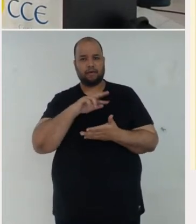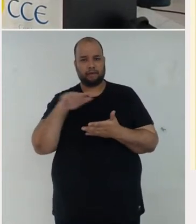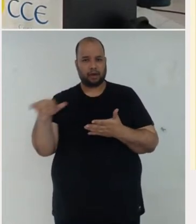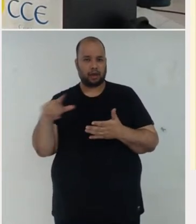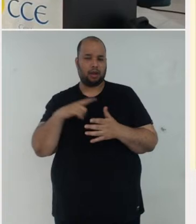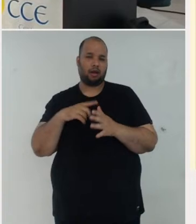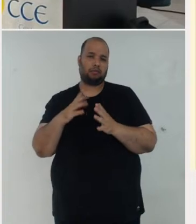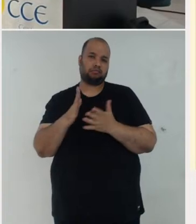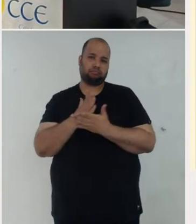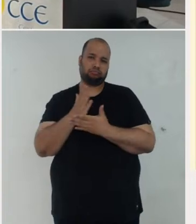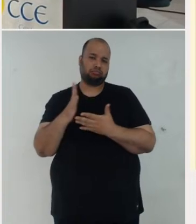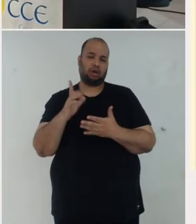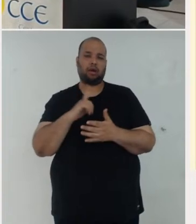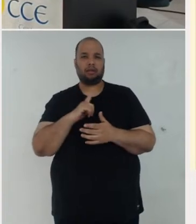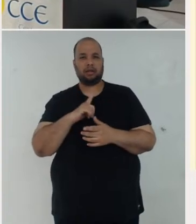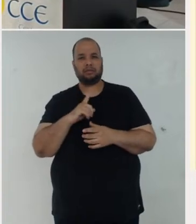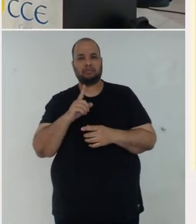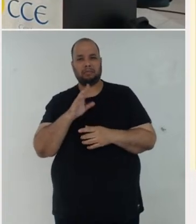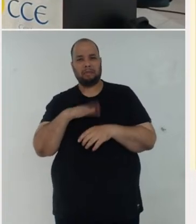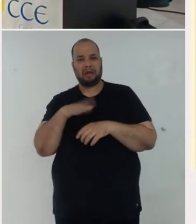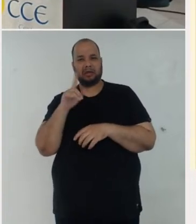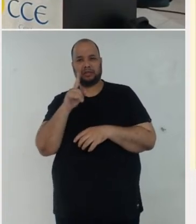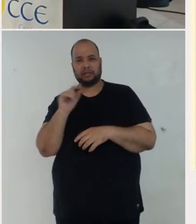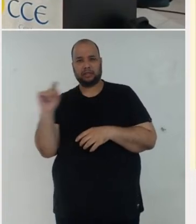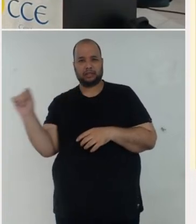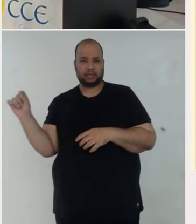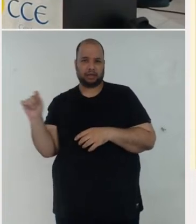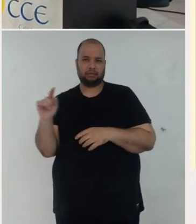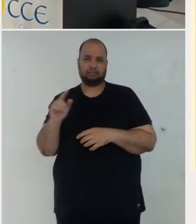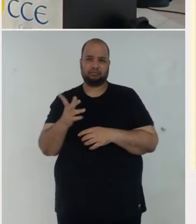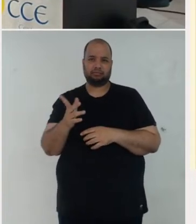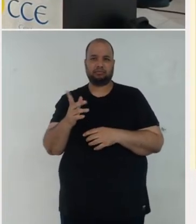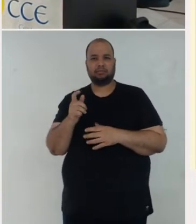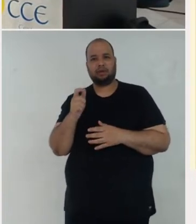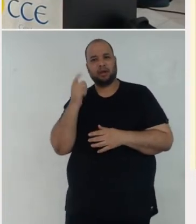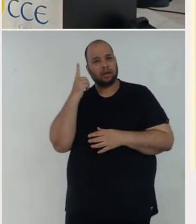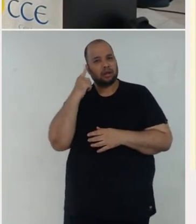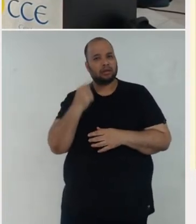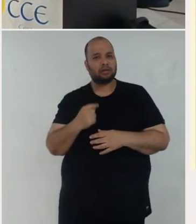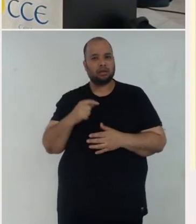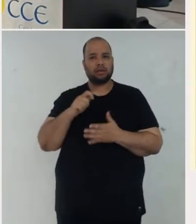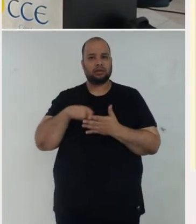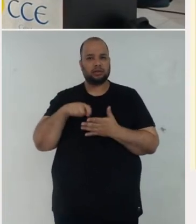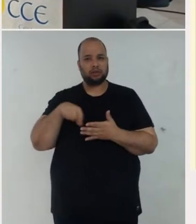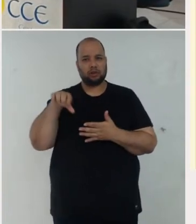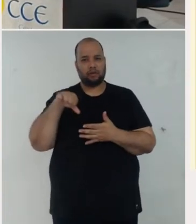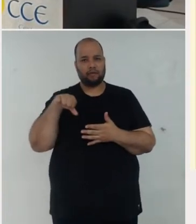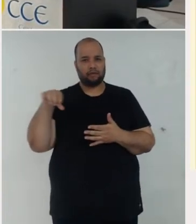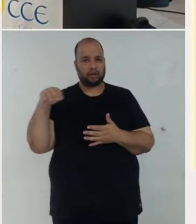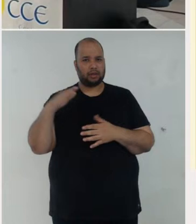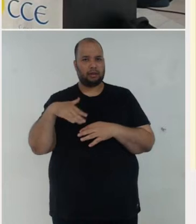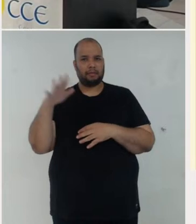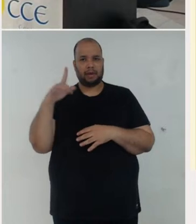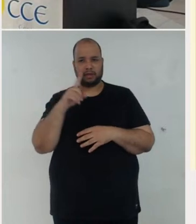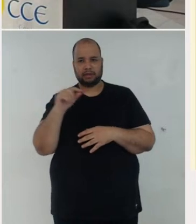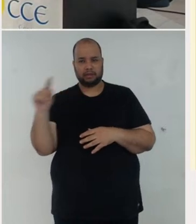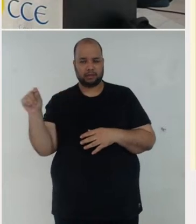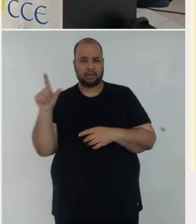dezenas, ou até centenas, né? Porque a Andréa assina uns 90 e tantos, a Maria assina mais de